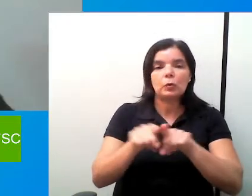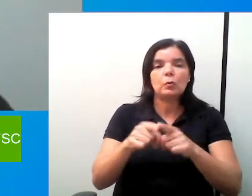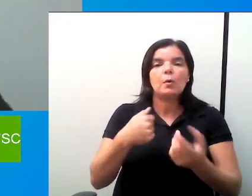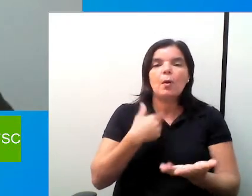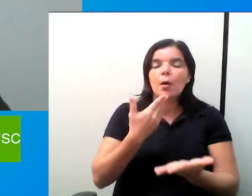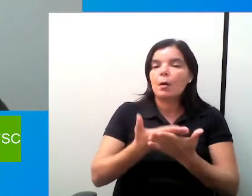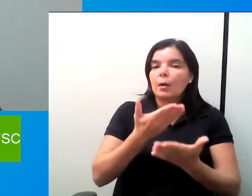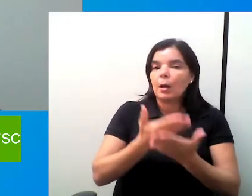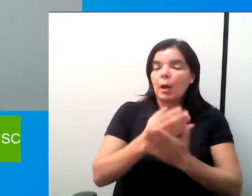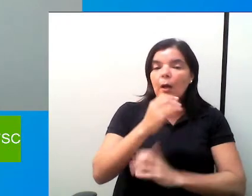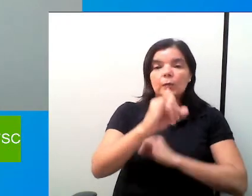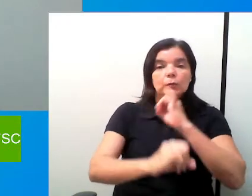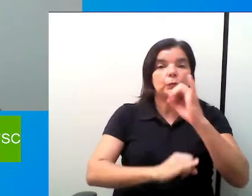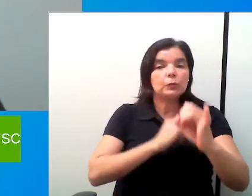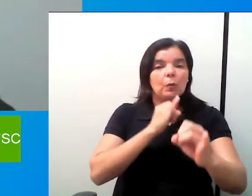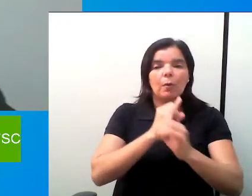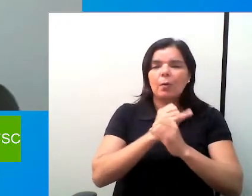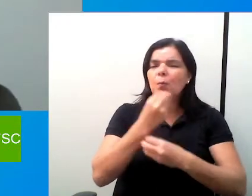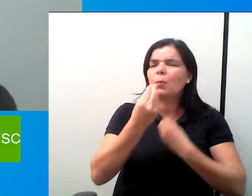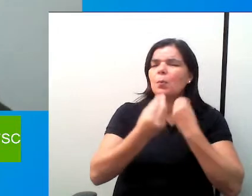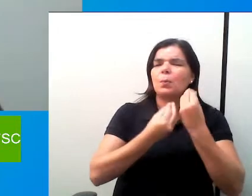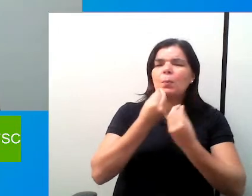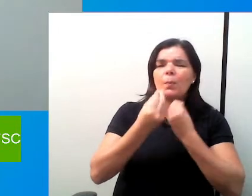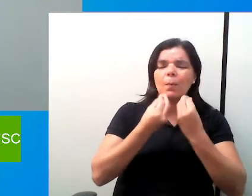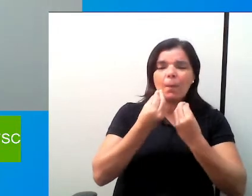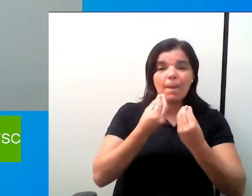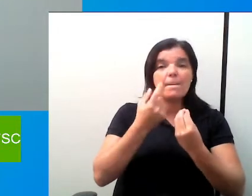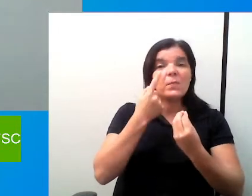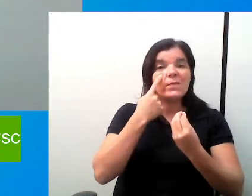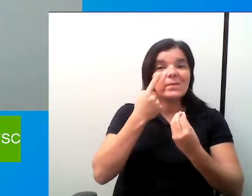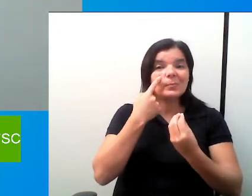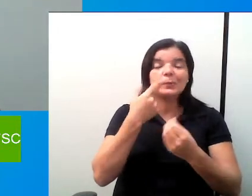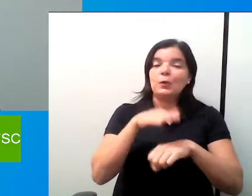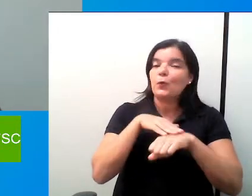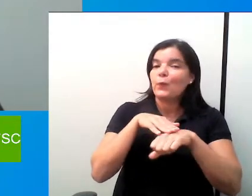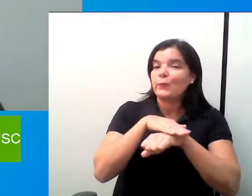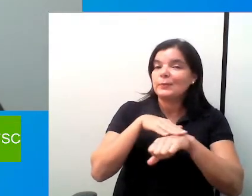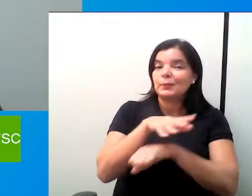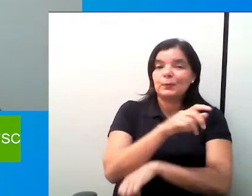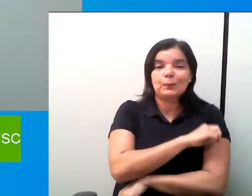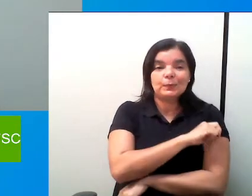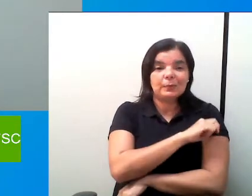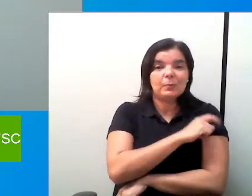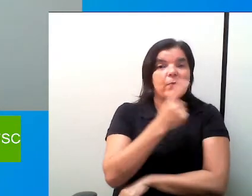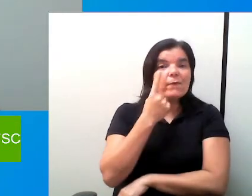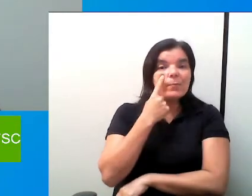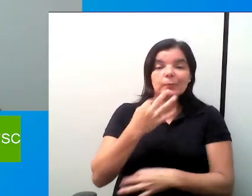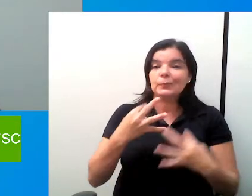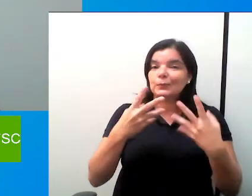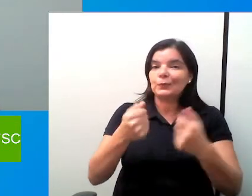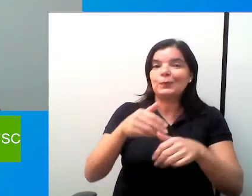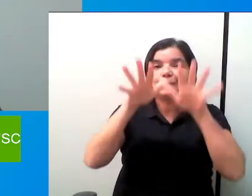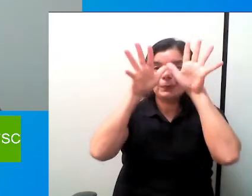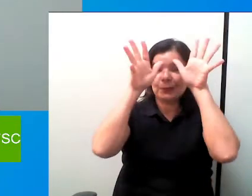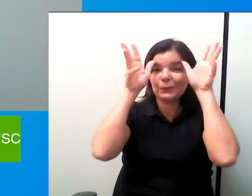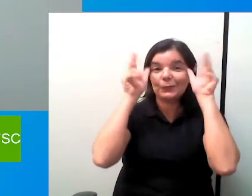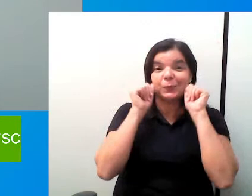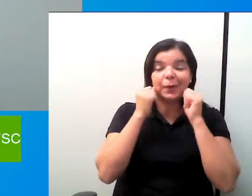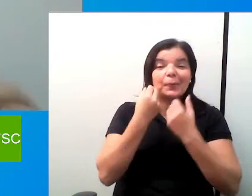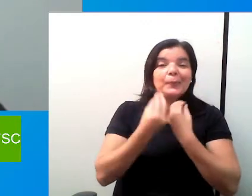aulas online, como se comunicar com alunos. Vimos todos os tipos de realidade, imagina aí no Acre,